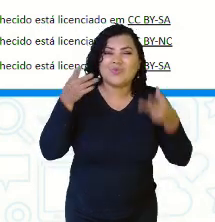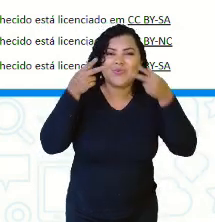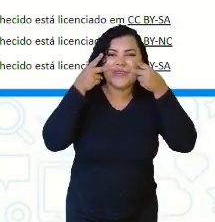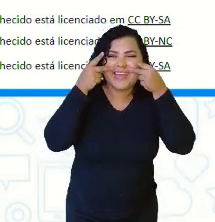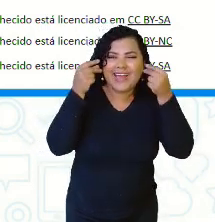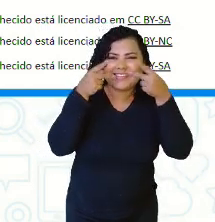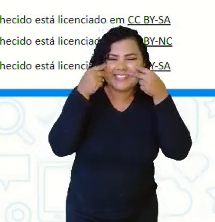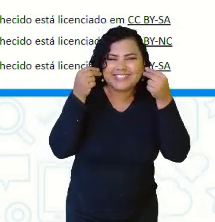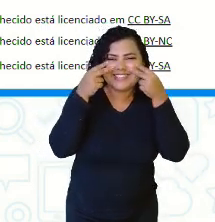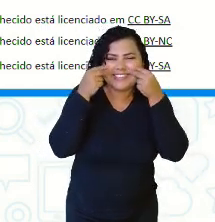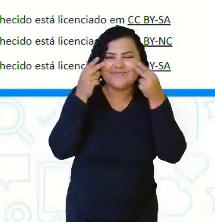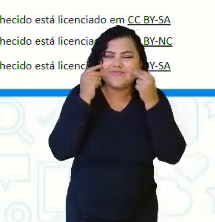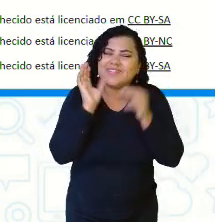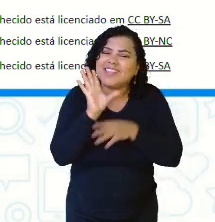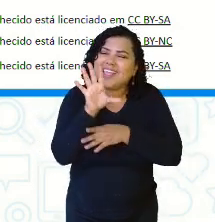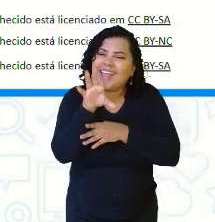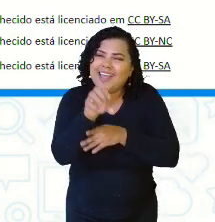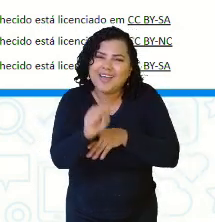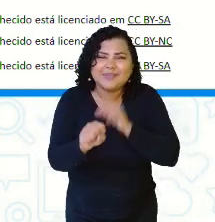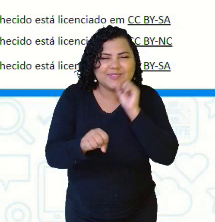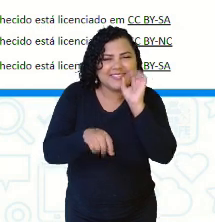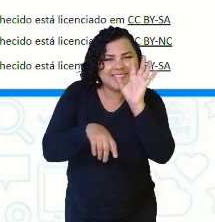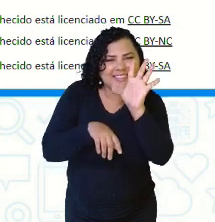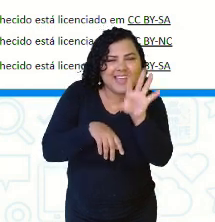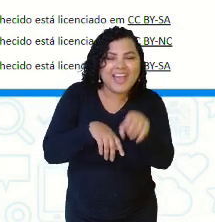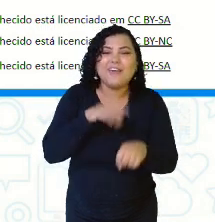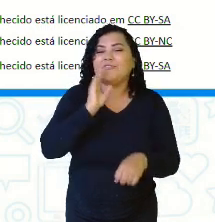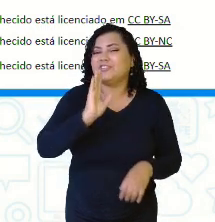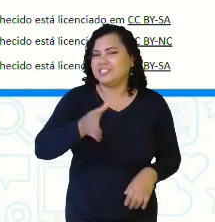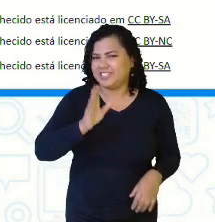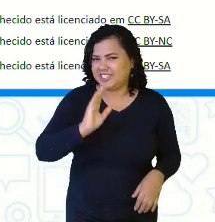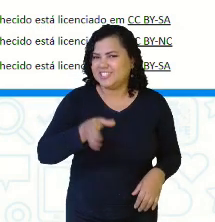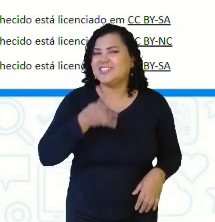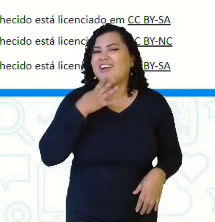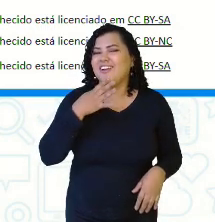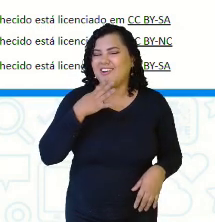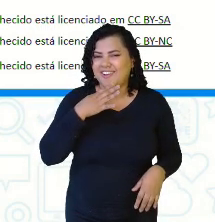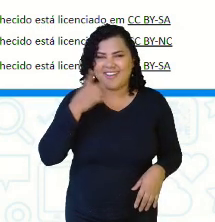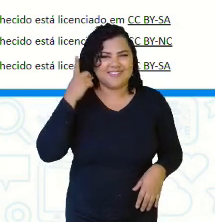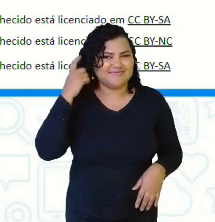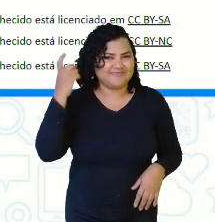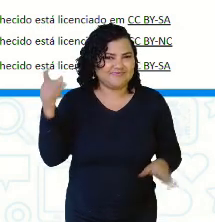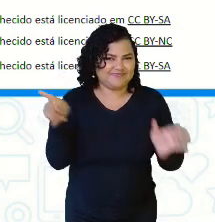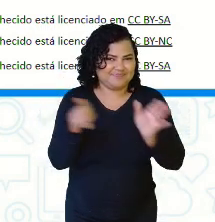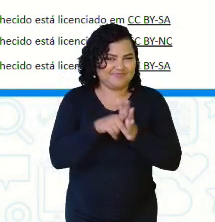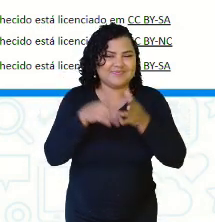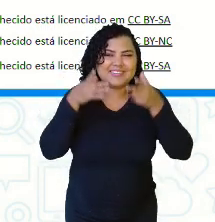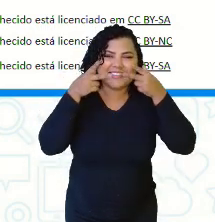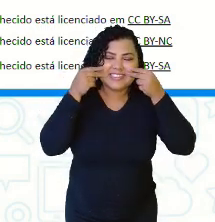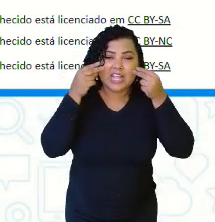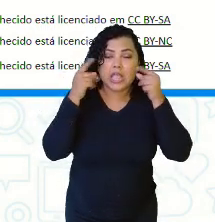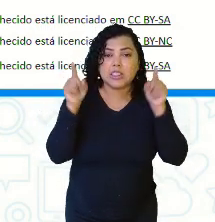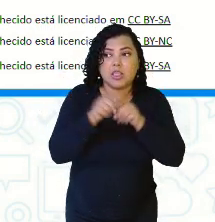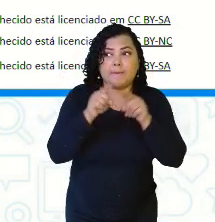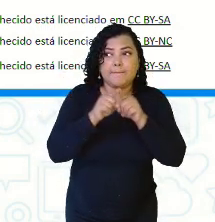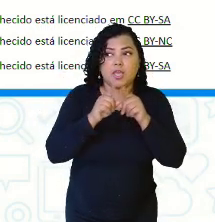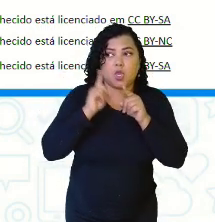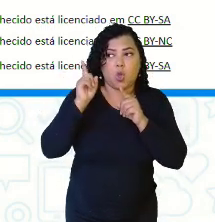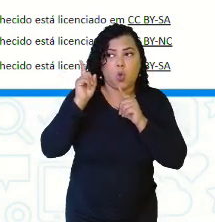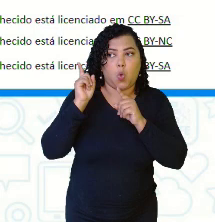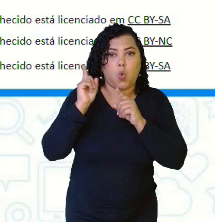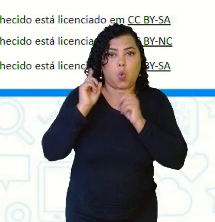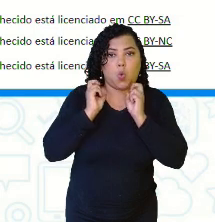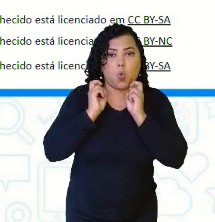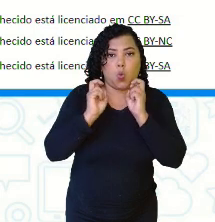também é fácil, né, aquele miau. Você já sabe que é o gatinho que está ali. O trem, é um trem antigo, mas